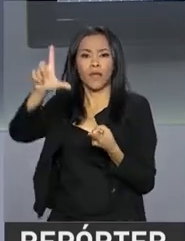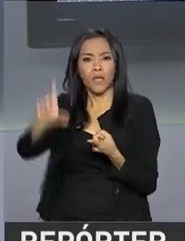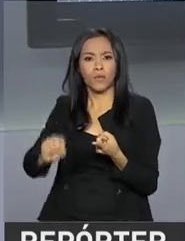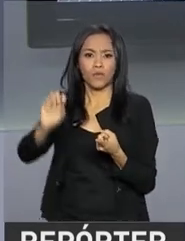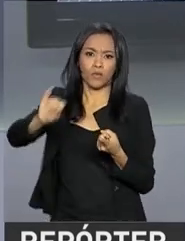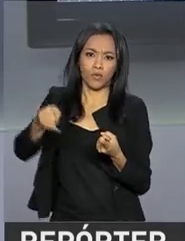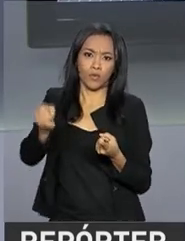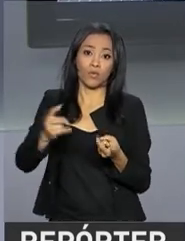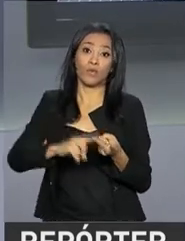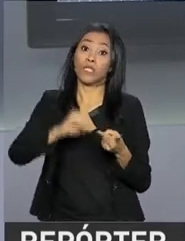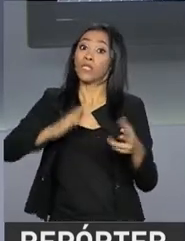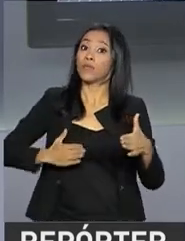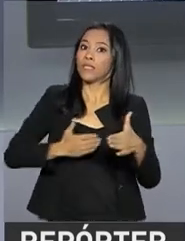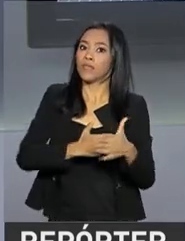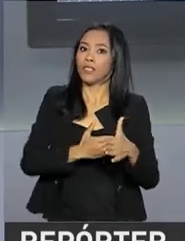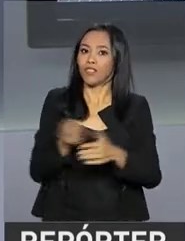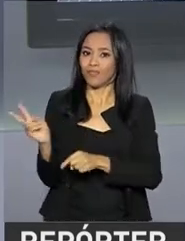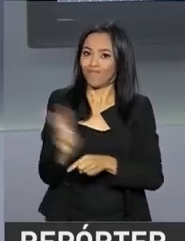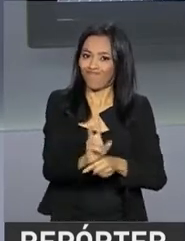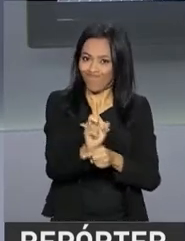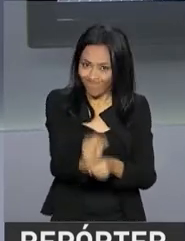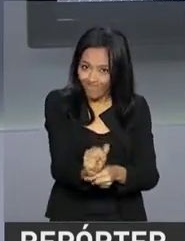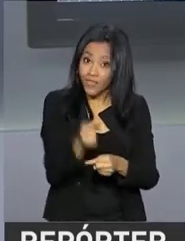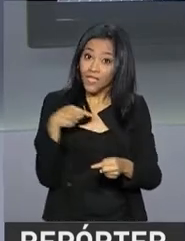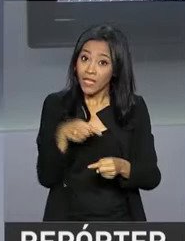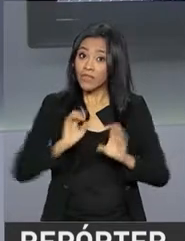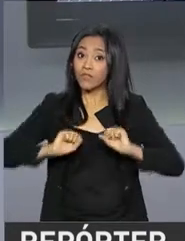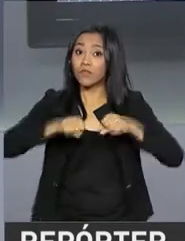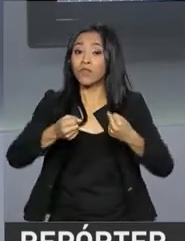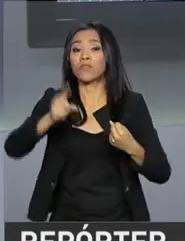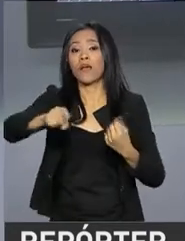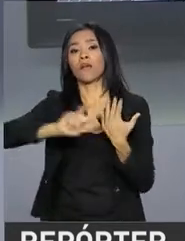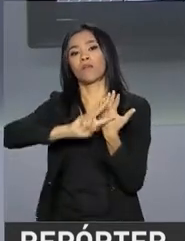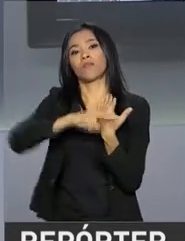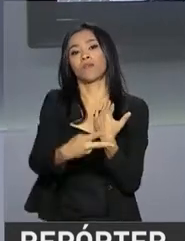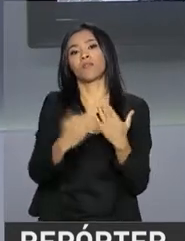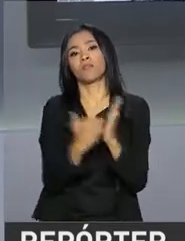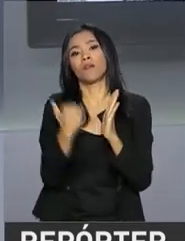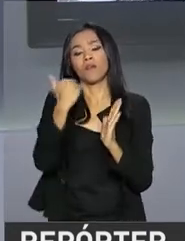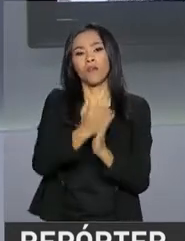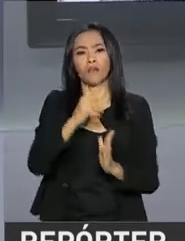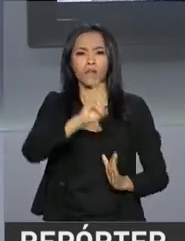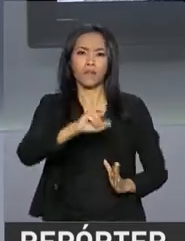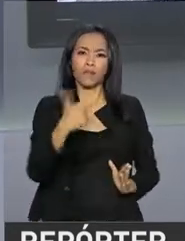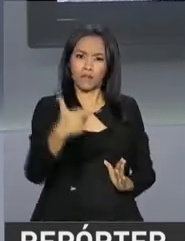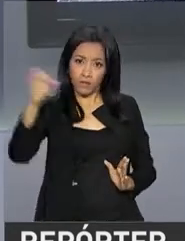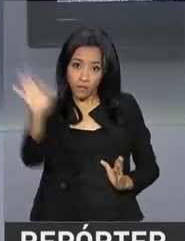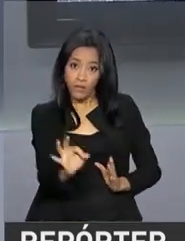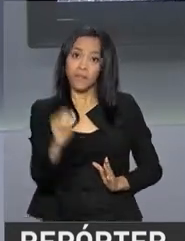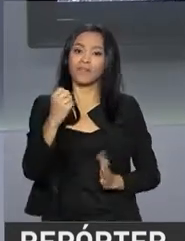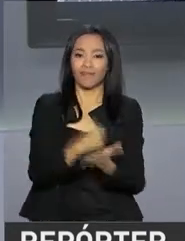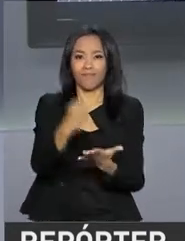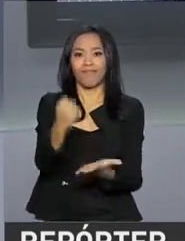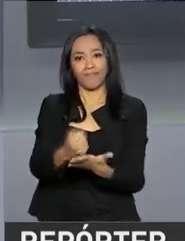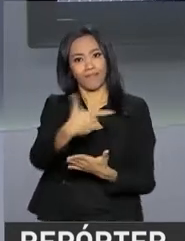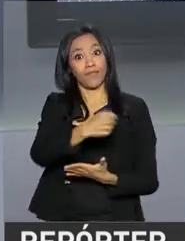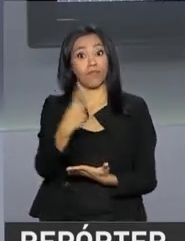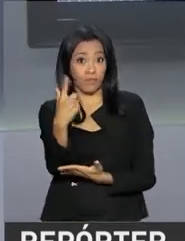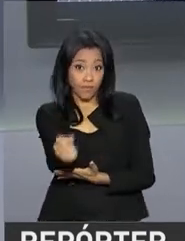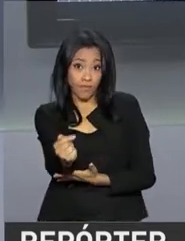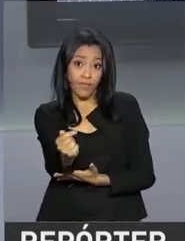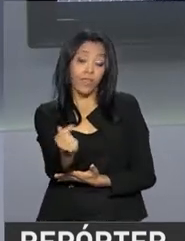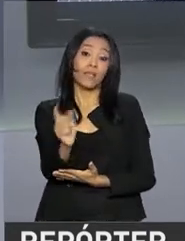ampliação dos limites de financiamento esse esforço resultou no crescimento de 52% dos valores contratados em 2017